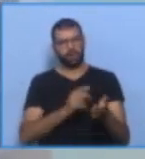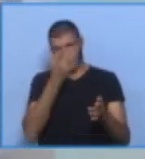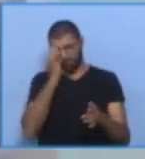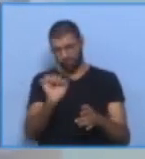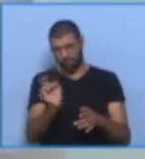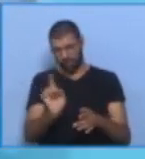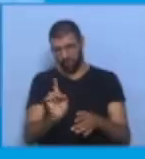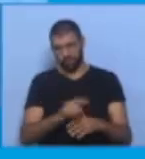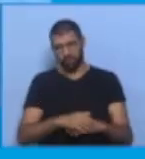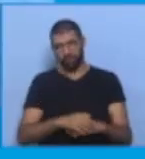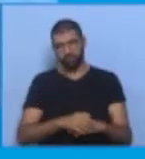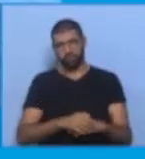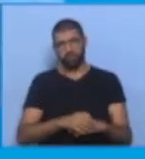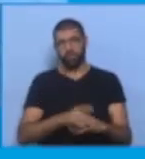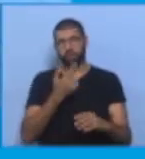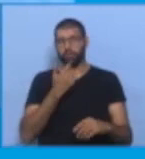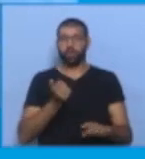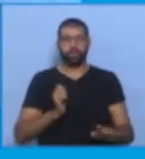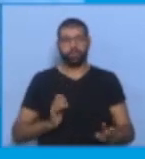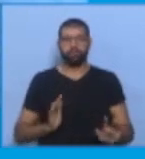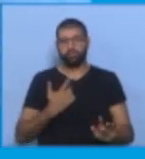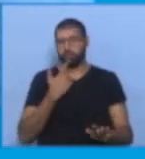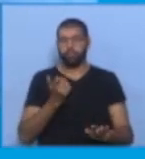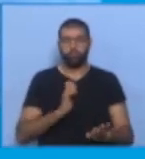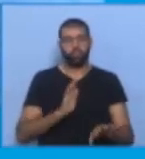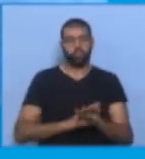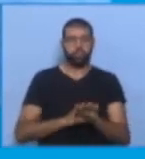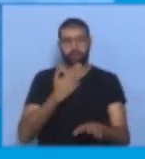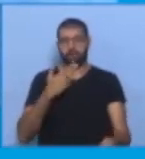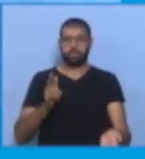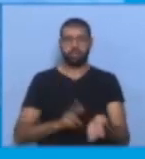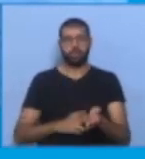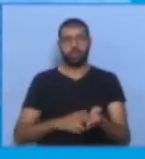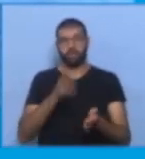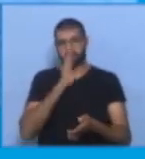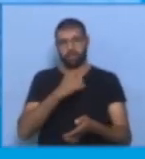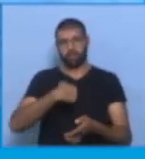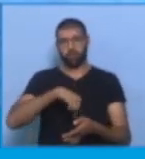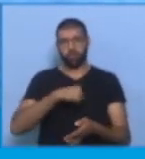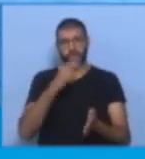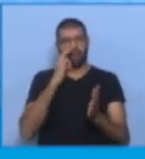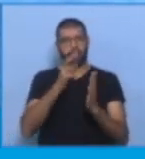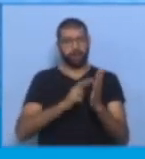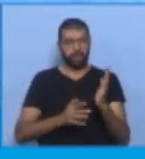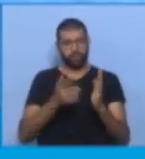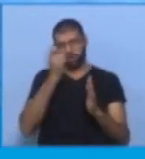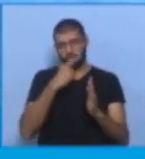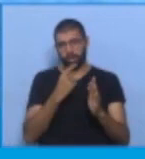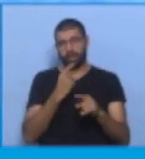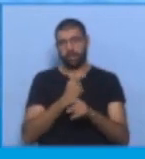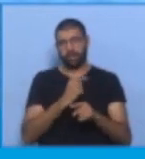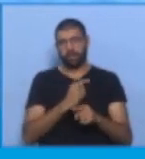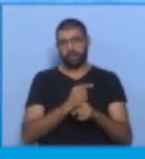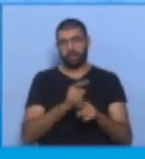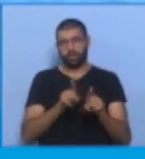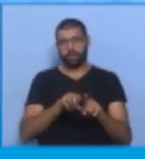opinião? Não pode ser, porque realmente, se nós lemos esta narrativa